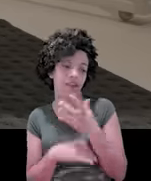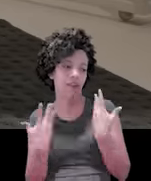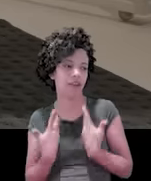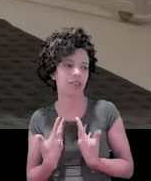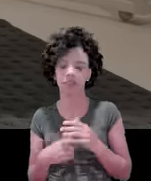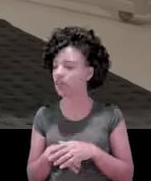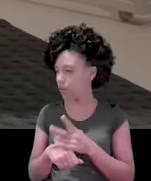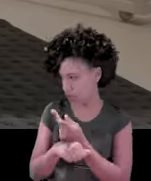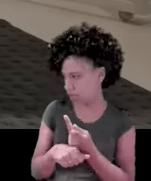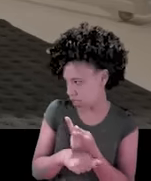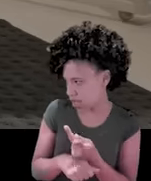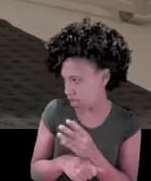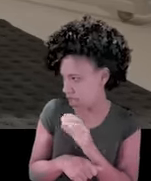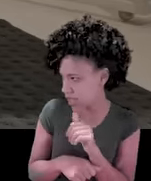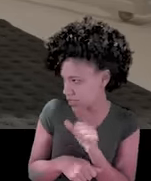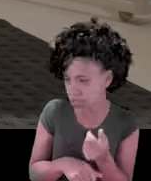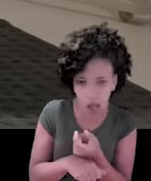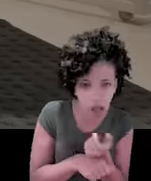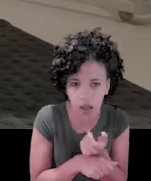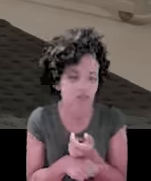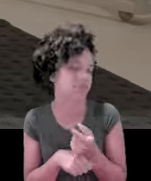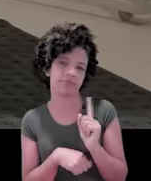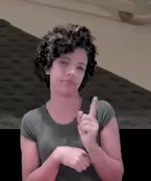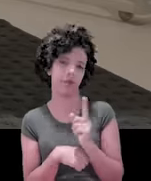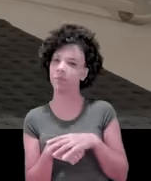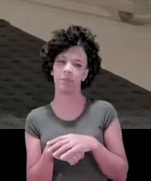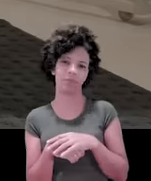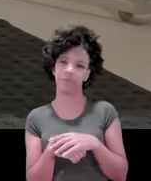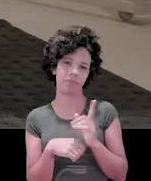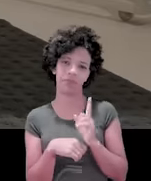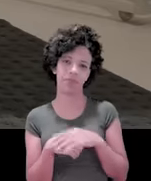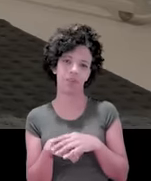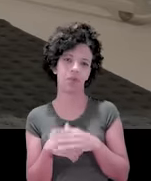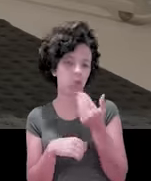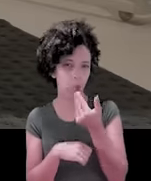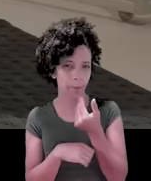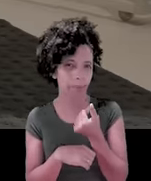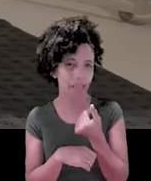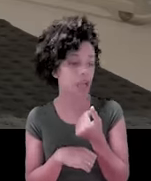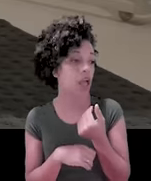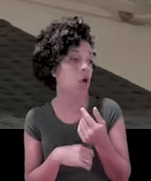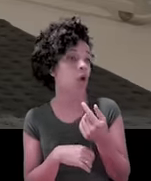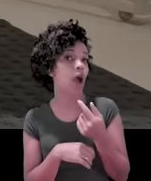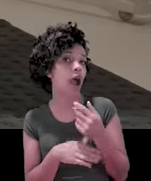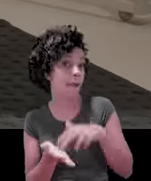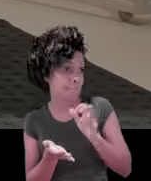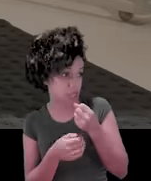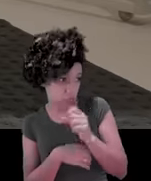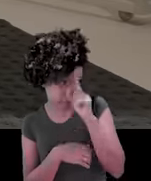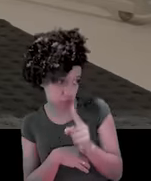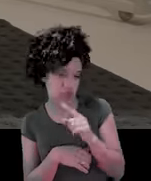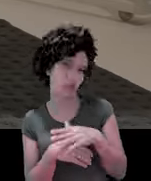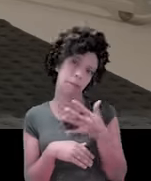aonde cansativo chegou cá pa mas você não não a gente vai falar do comer né quando eu mando ele tava o